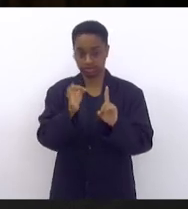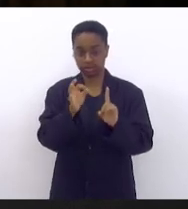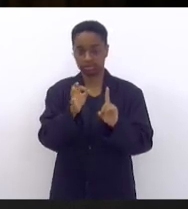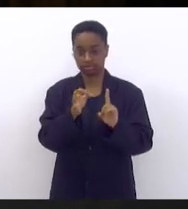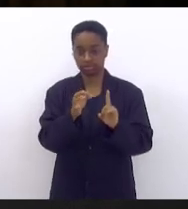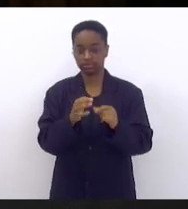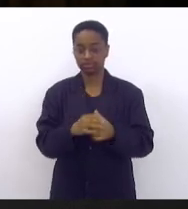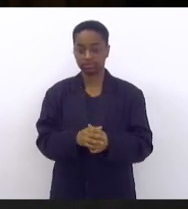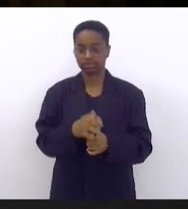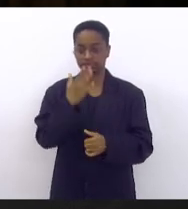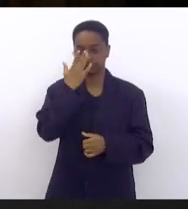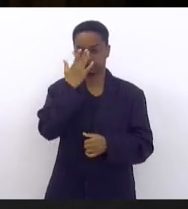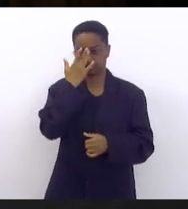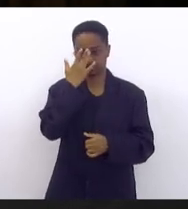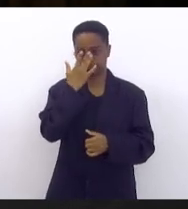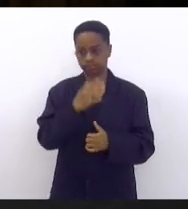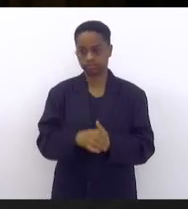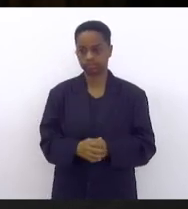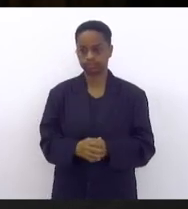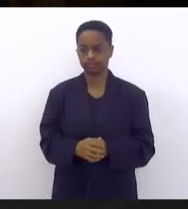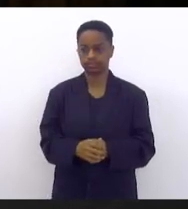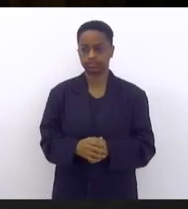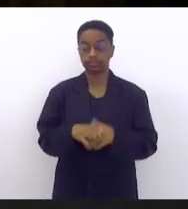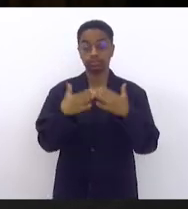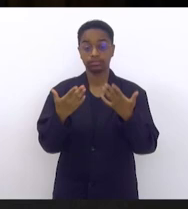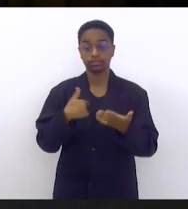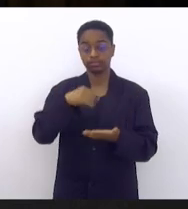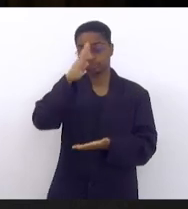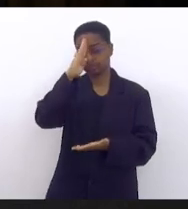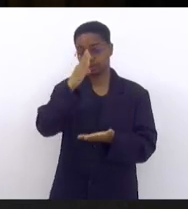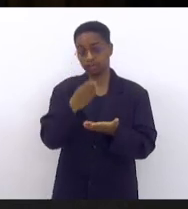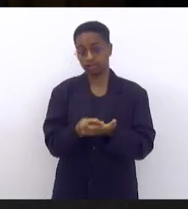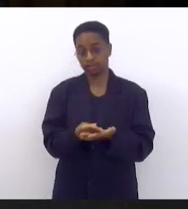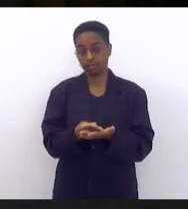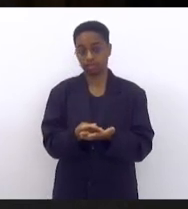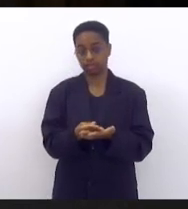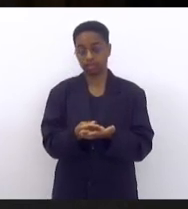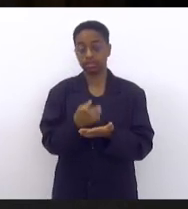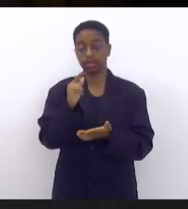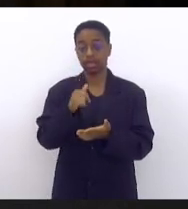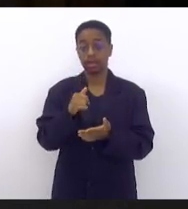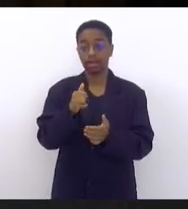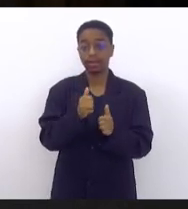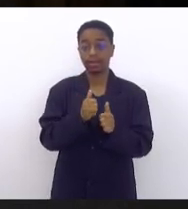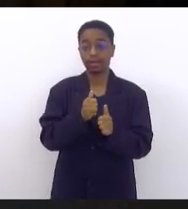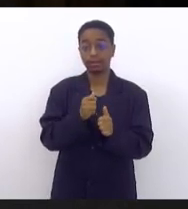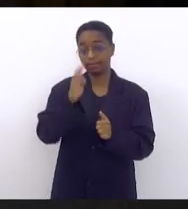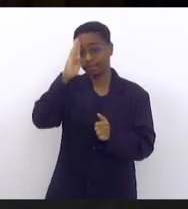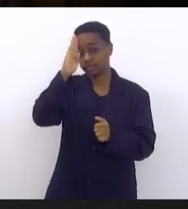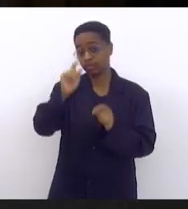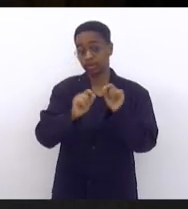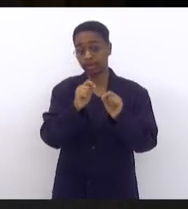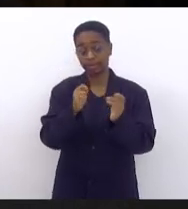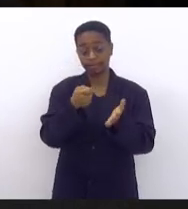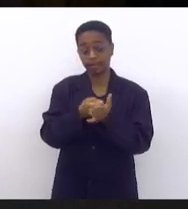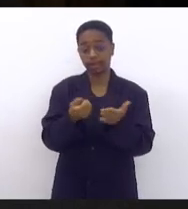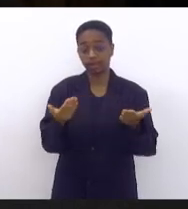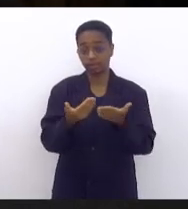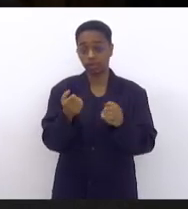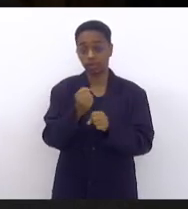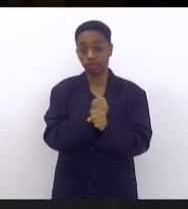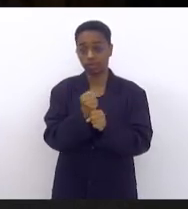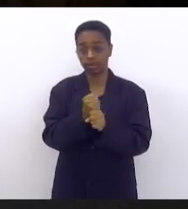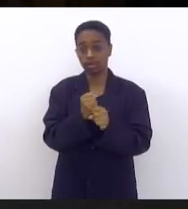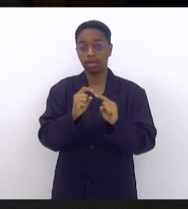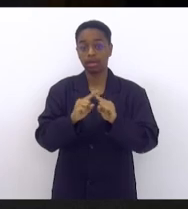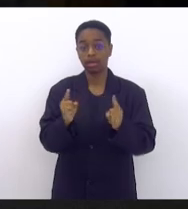Isso. Desse orçamento. Então, assim, eu acredito que seja uma questão de prioridade fazer o pagamento desse ano. Já que o governo... Assim, exatamente.